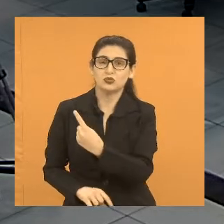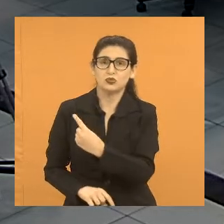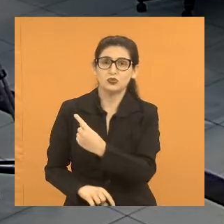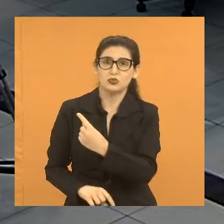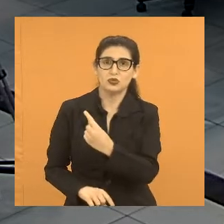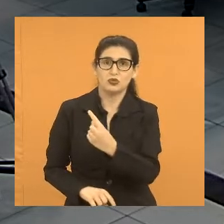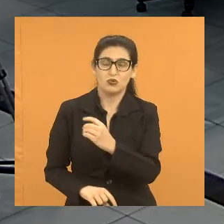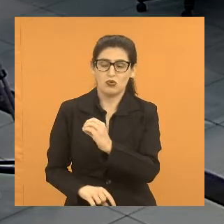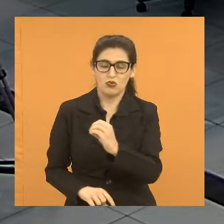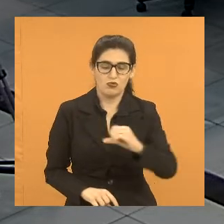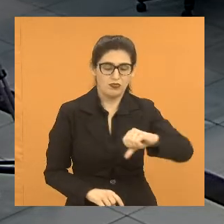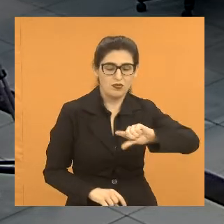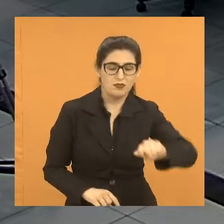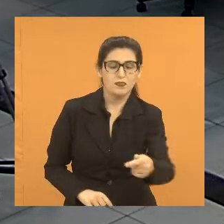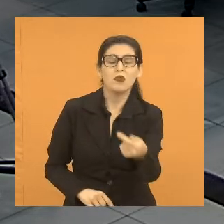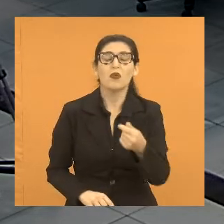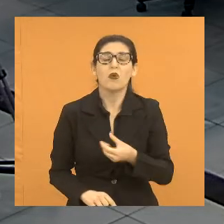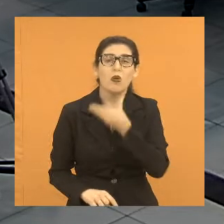109.572 homens,